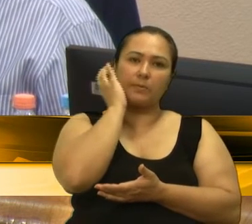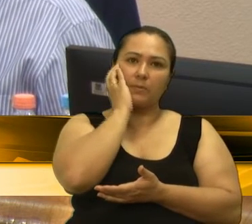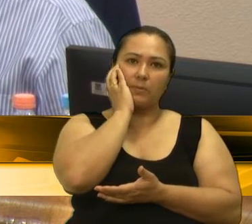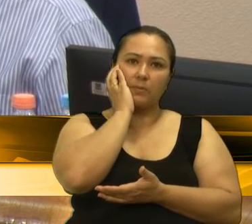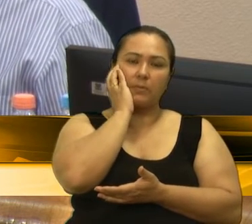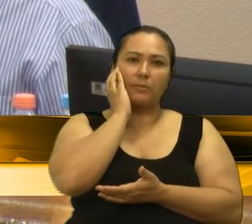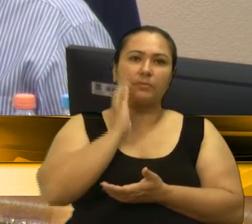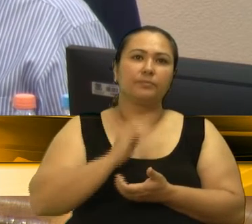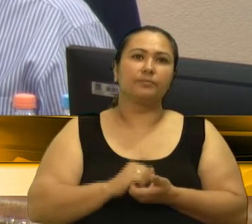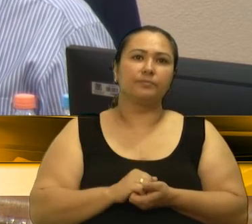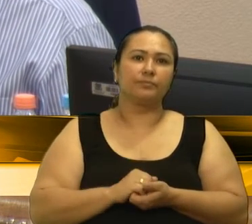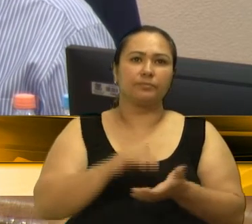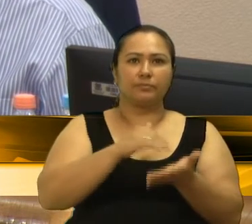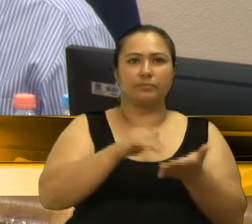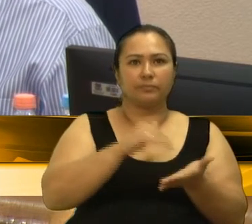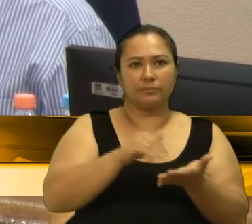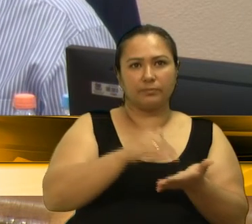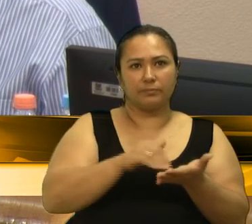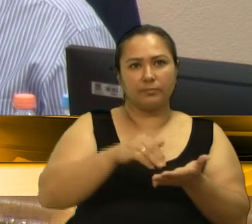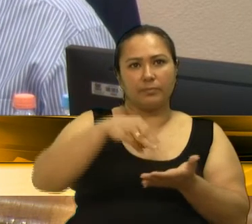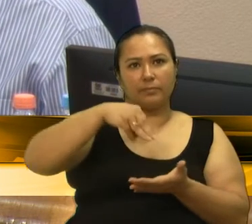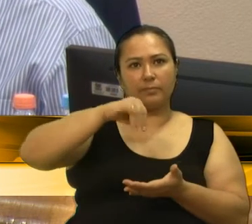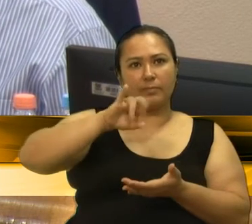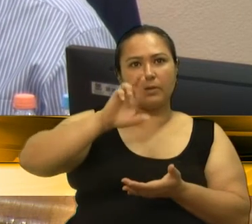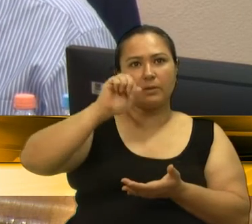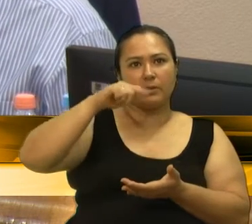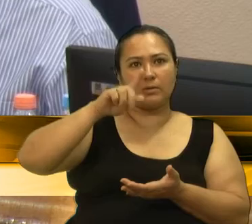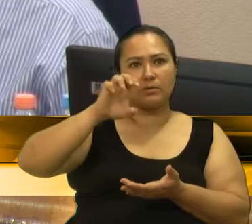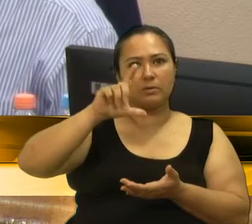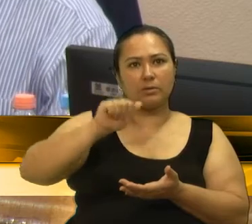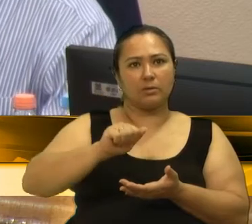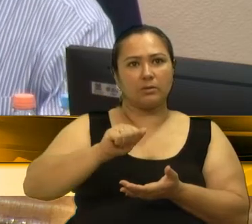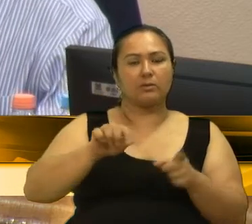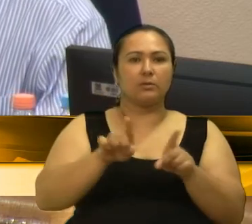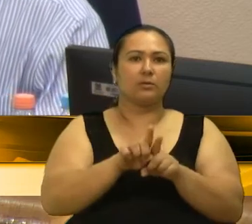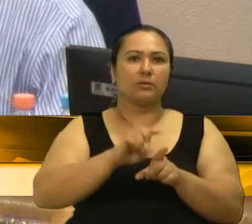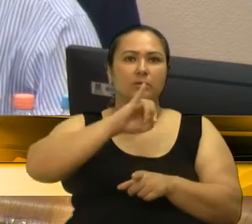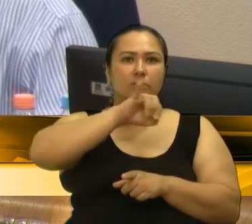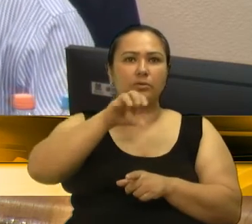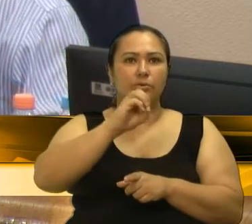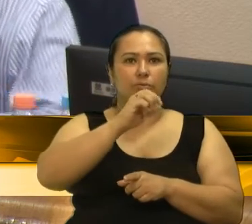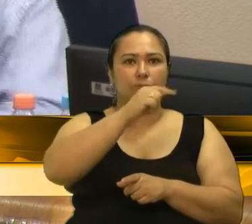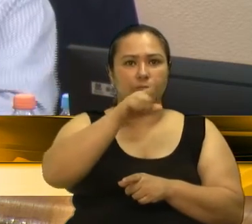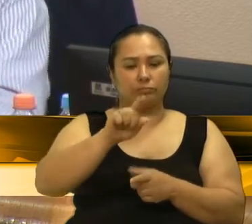Kuhn, secretária Mirângela Rossi e João, o ex-PESE.